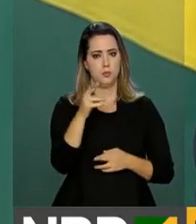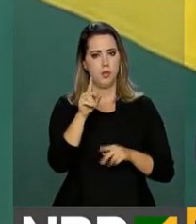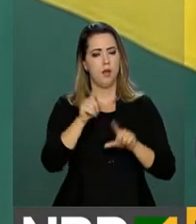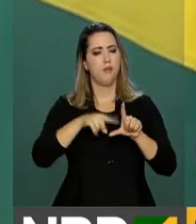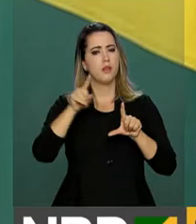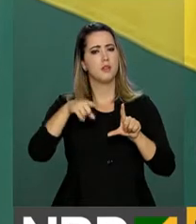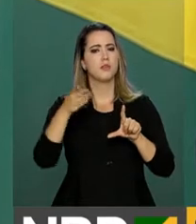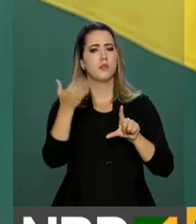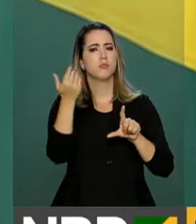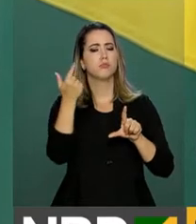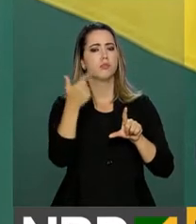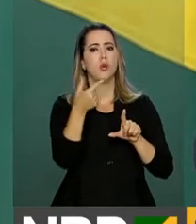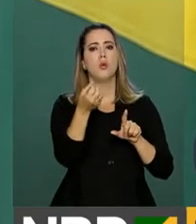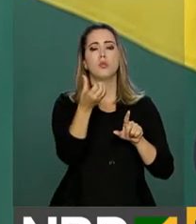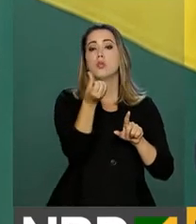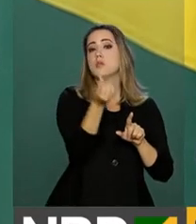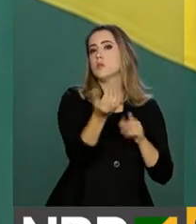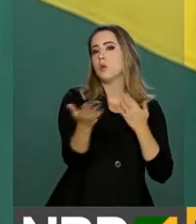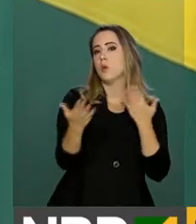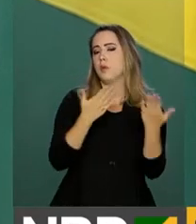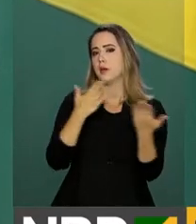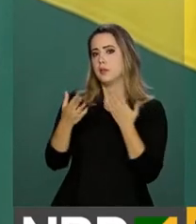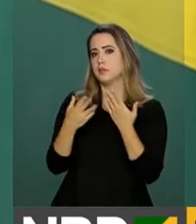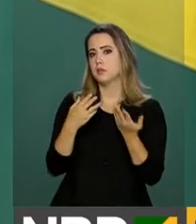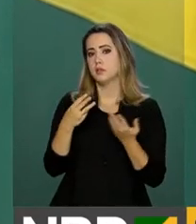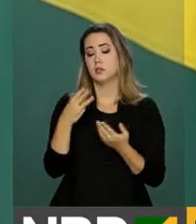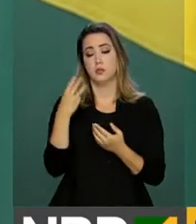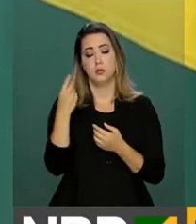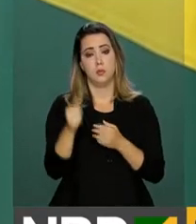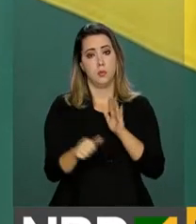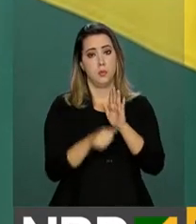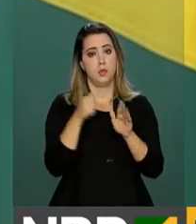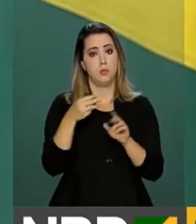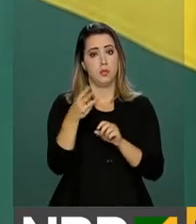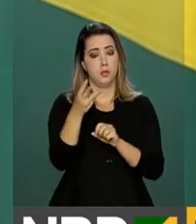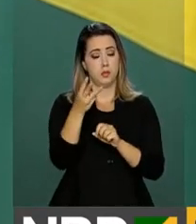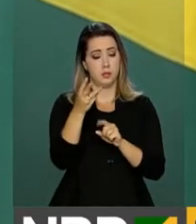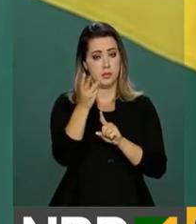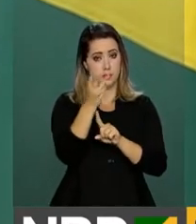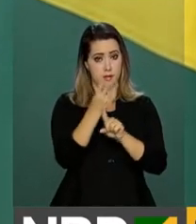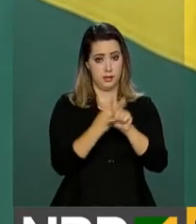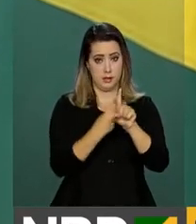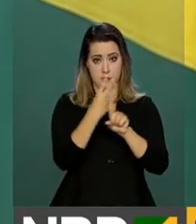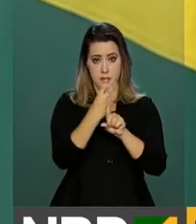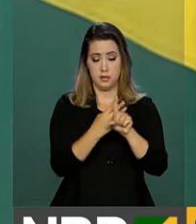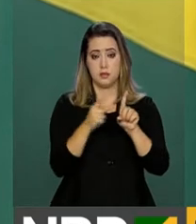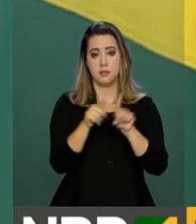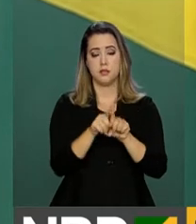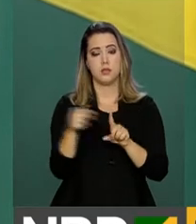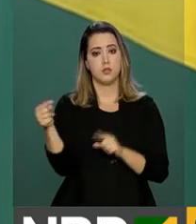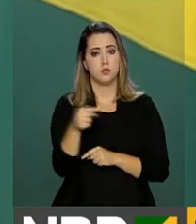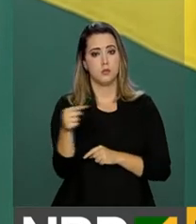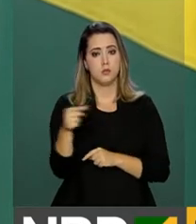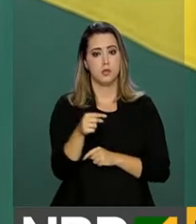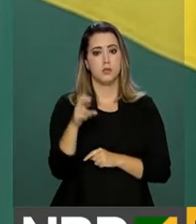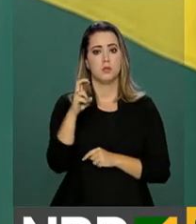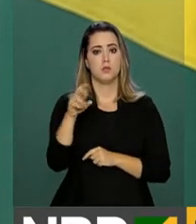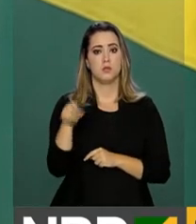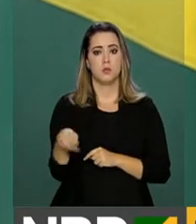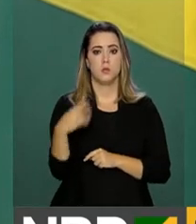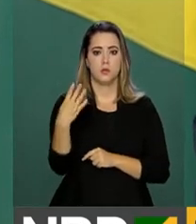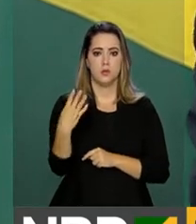era em relação ao primeiro trimestre de 2015 é de menos 5 ponto 4% hoje é de